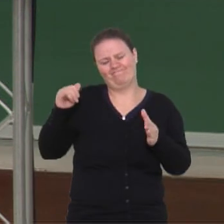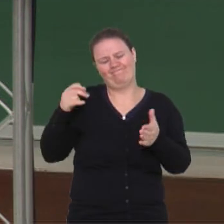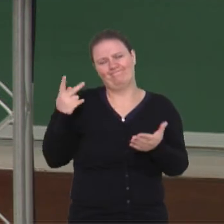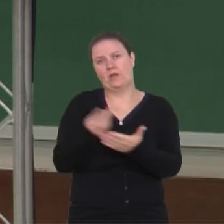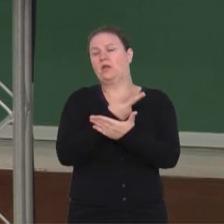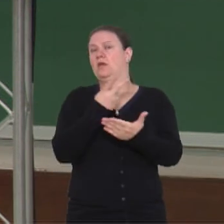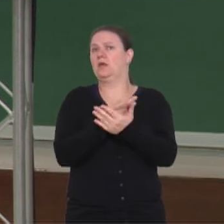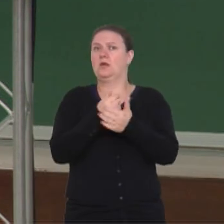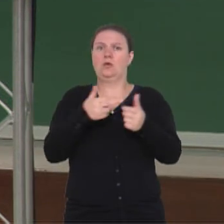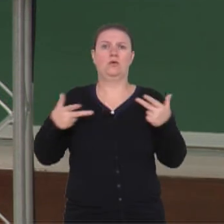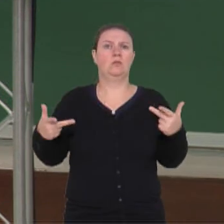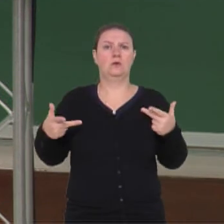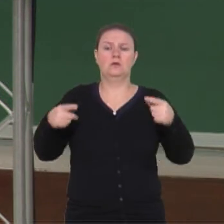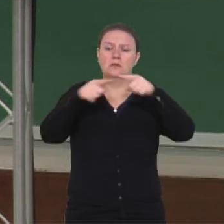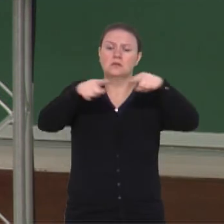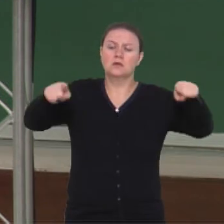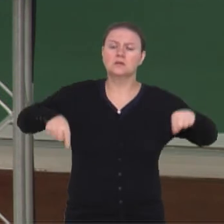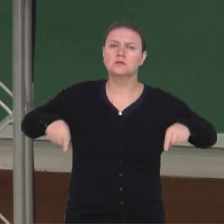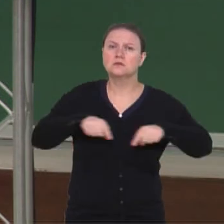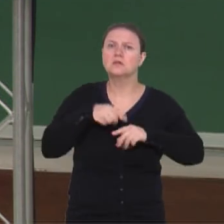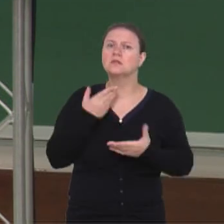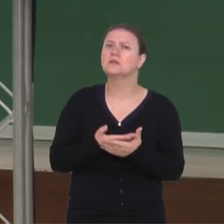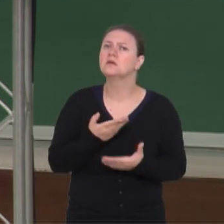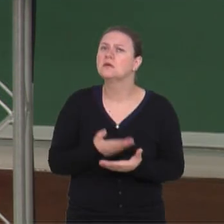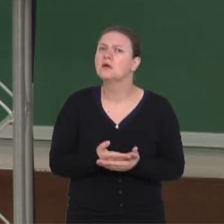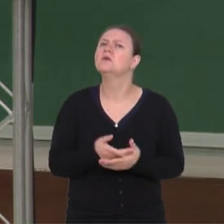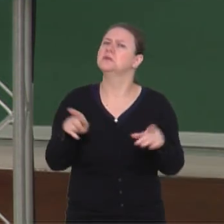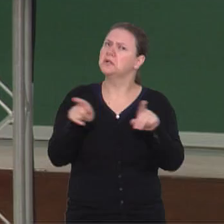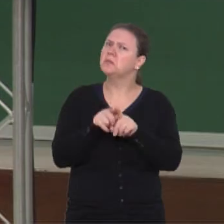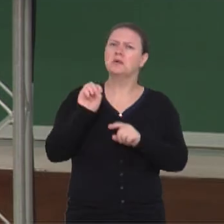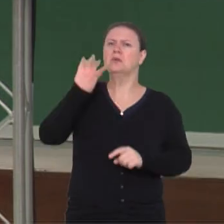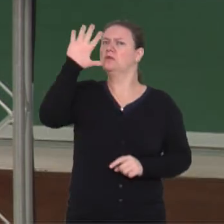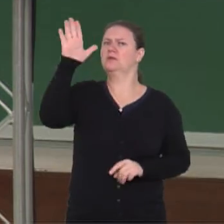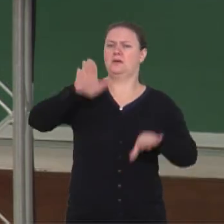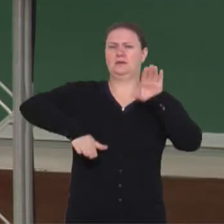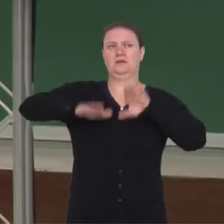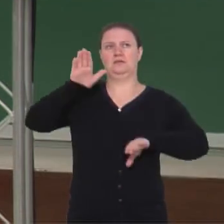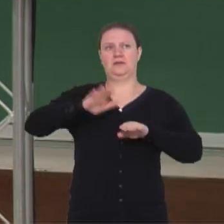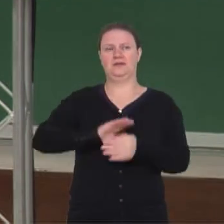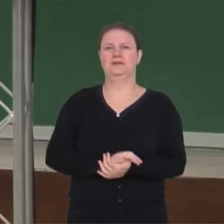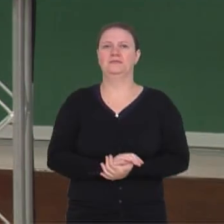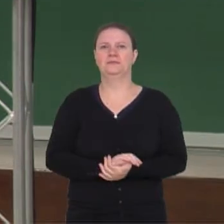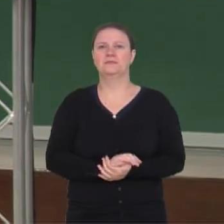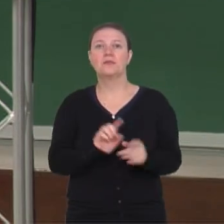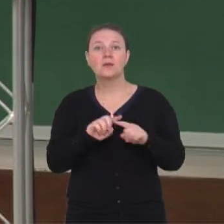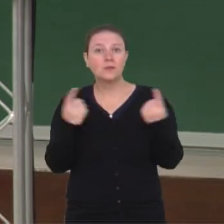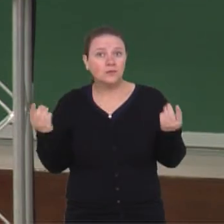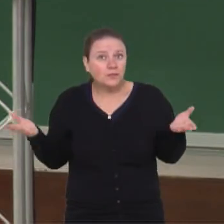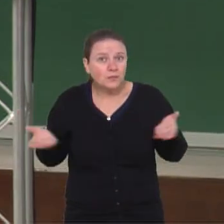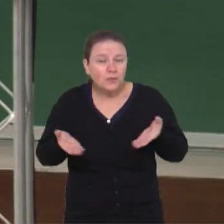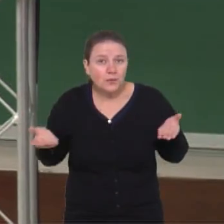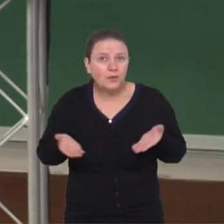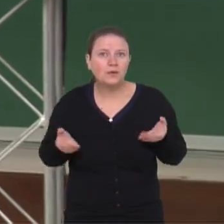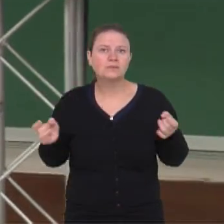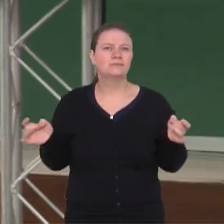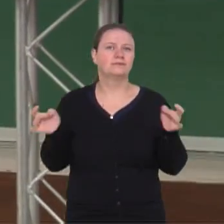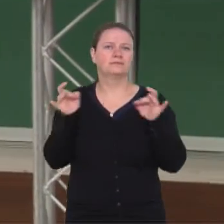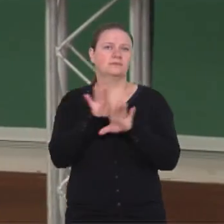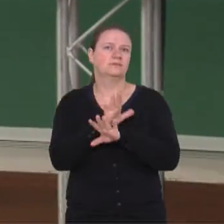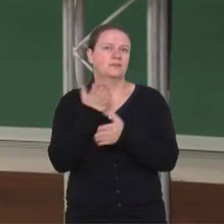você sabe, em sala também, às vezes passa alguma coisa, a gente vai lá e corrige. Muito bem. Mas para fechar a aula hoje eu vou ser um